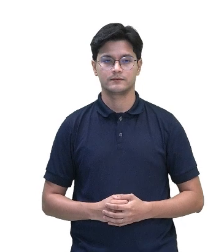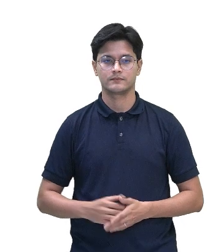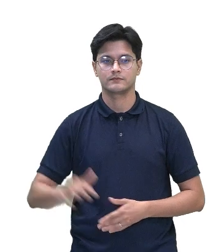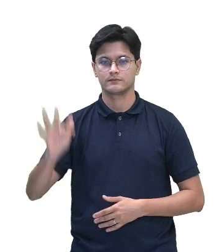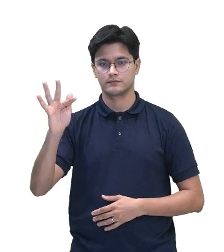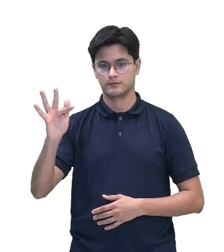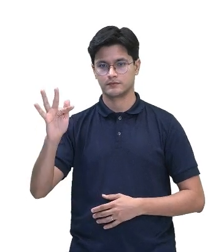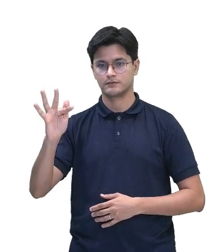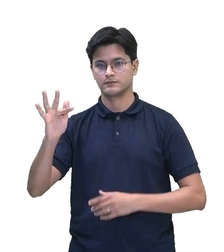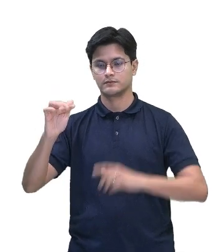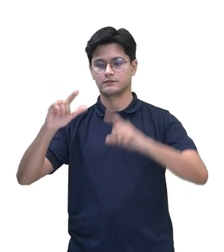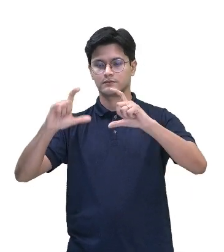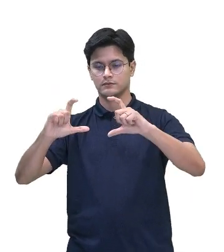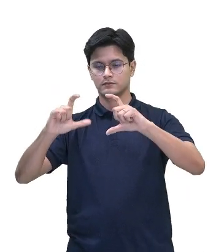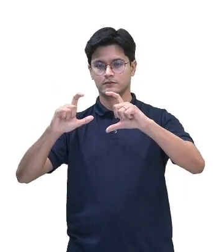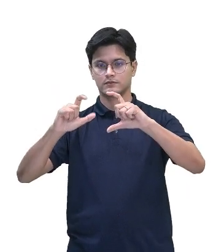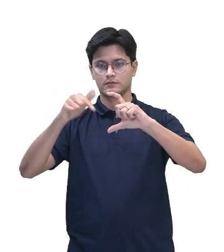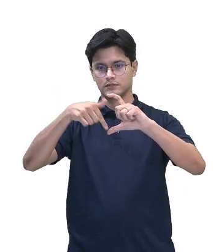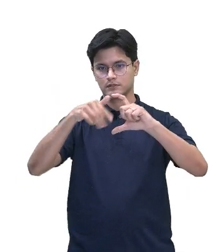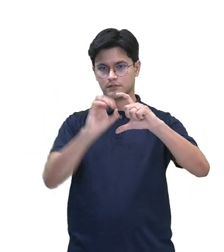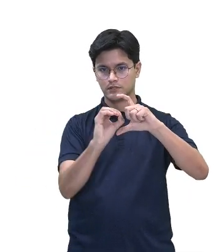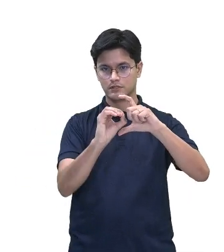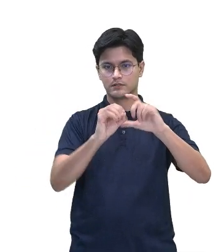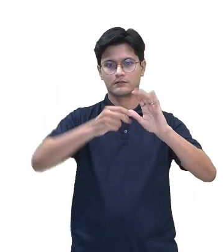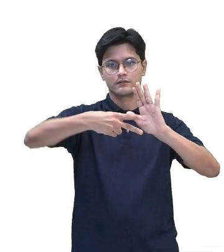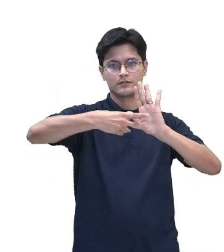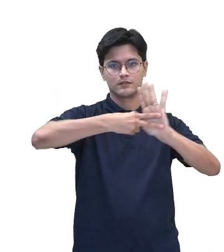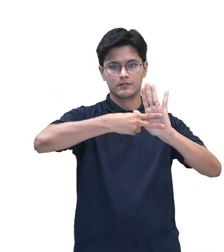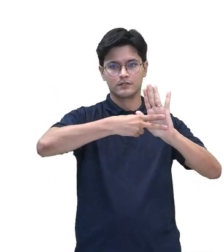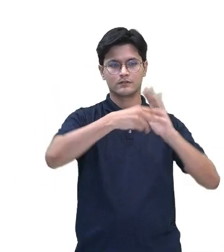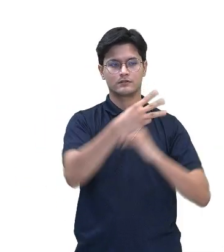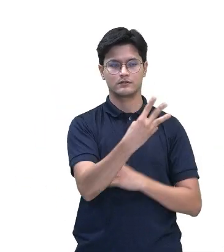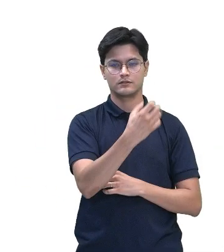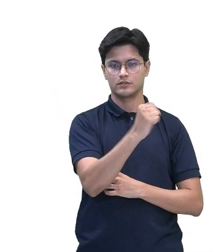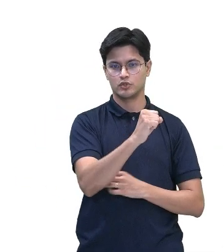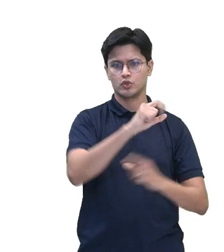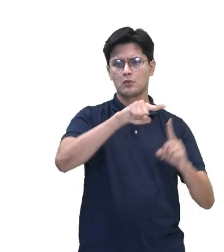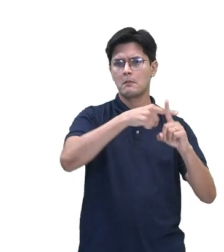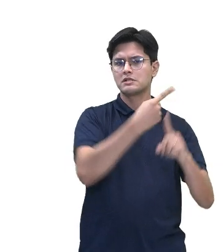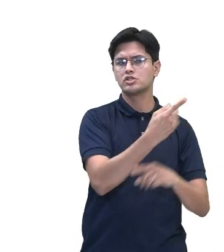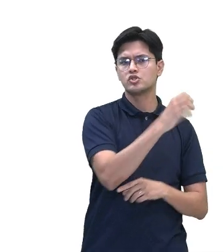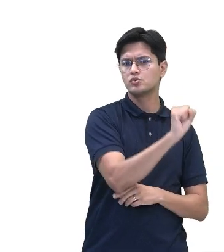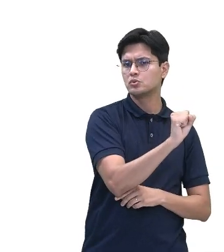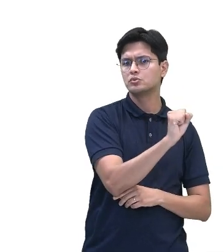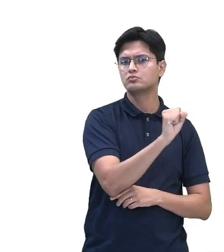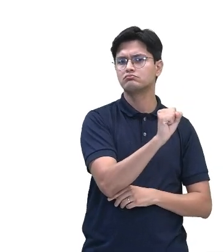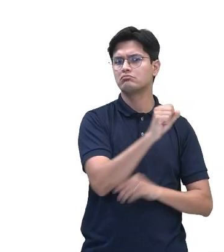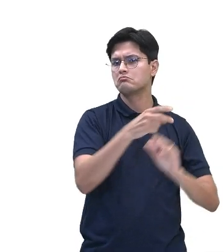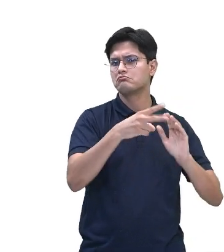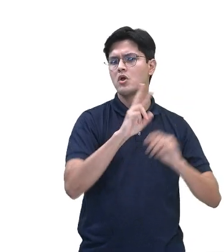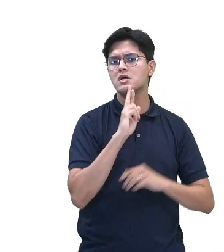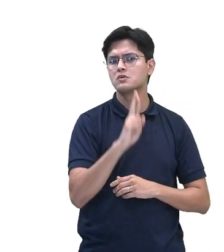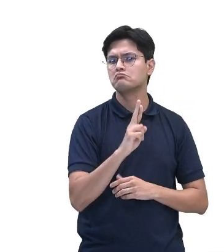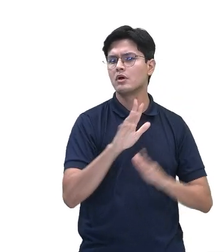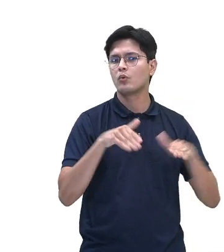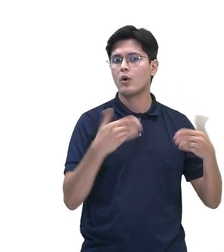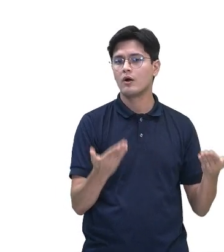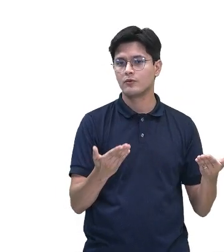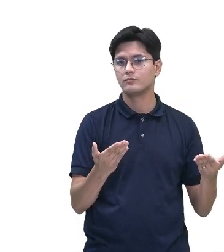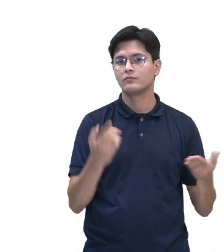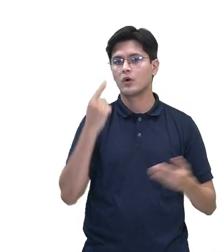F de 70 é igual a 38 mais 18, pessoal. Só deixar bem aqui no cantinho o cálculo. Ó. 38